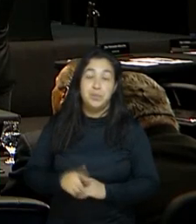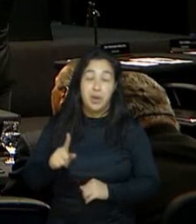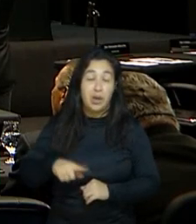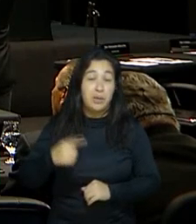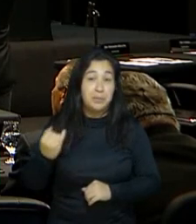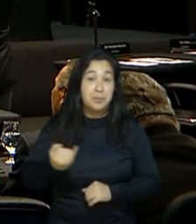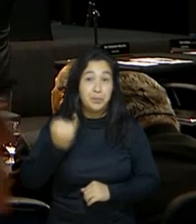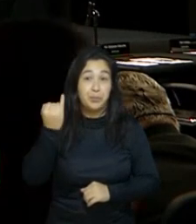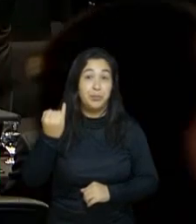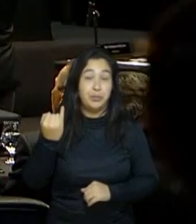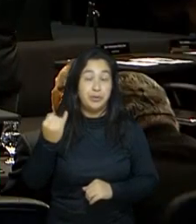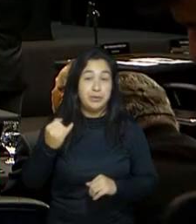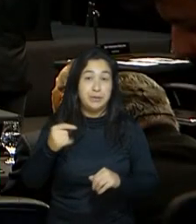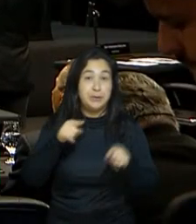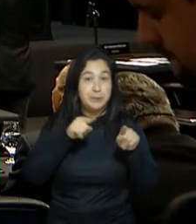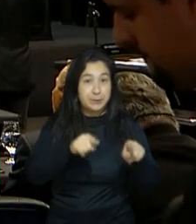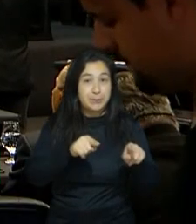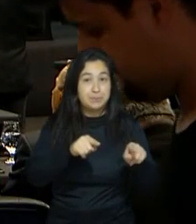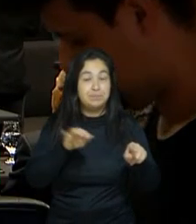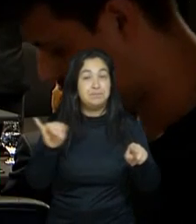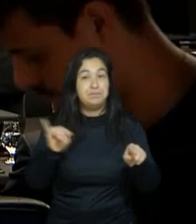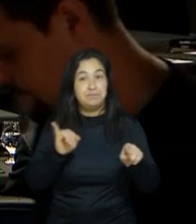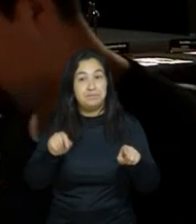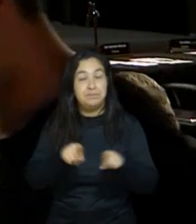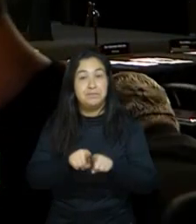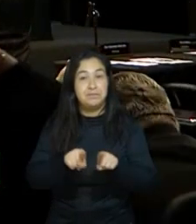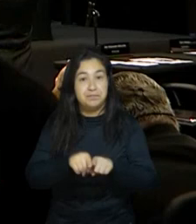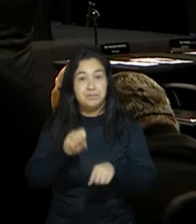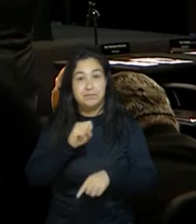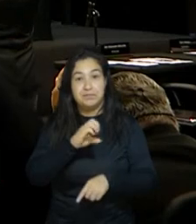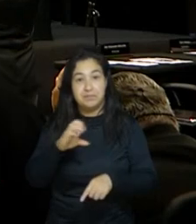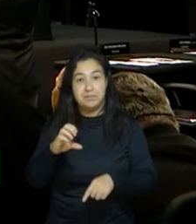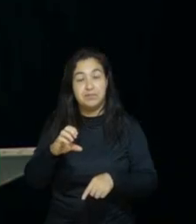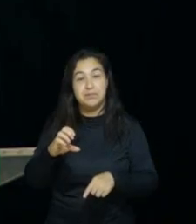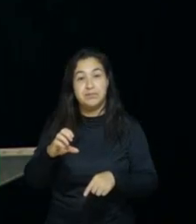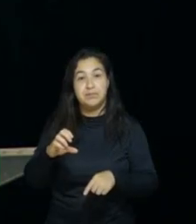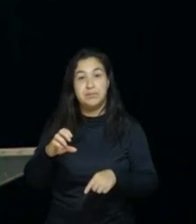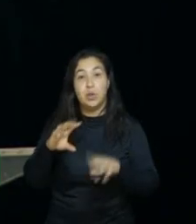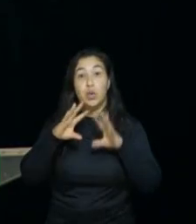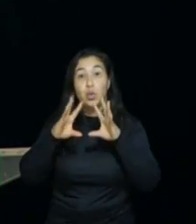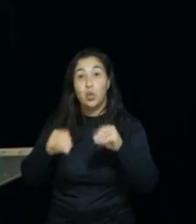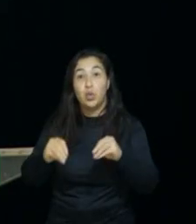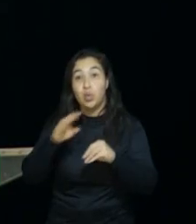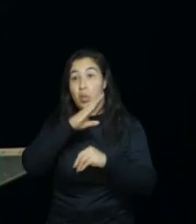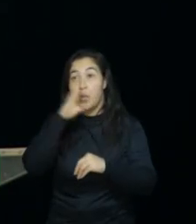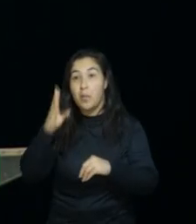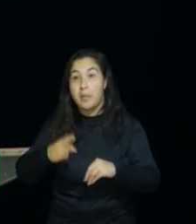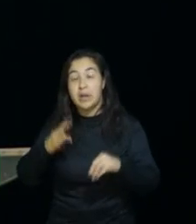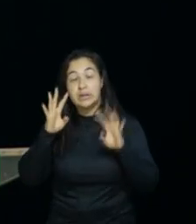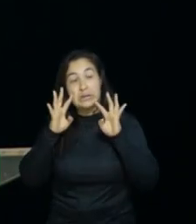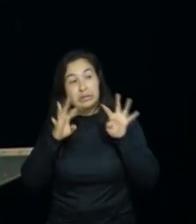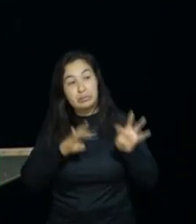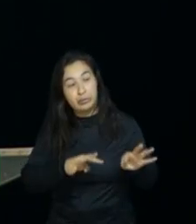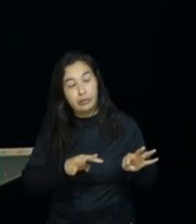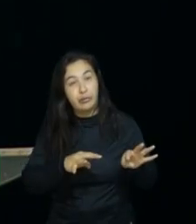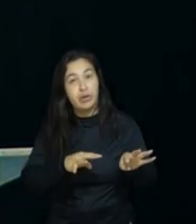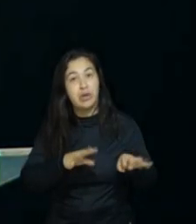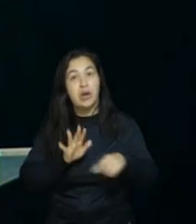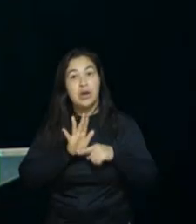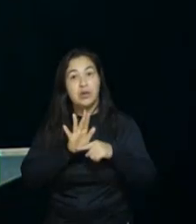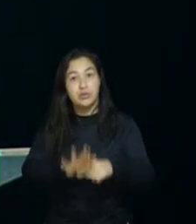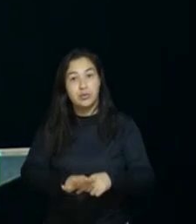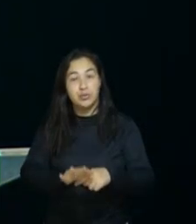para Itajaí, Santa Catarina, se projetar no cenário nacional e também contribuímos com a formação de profissionais do